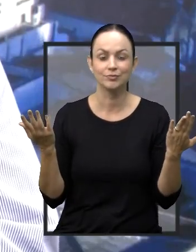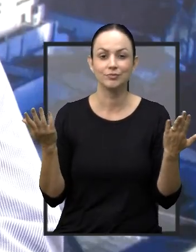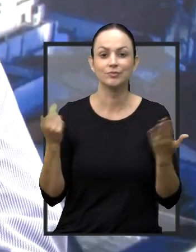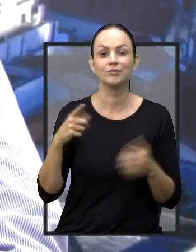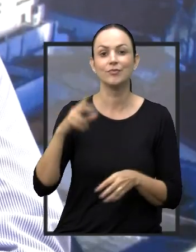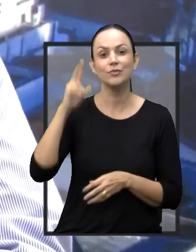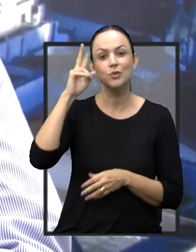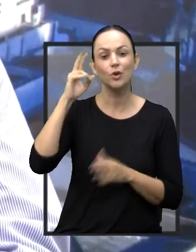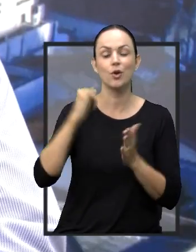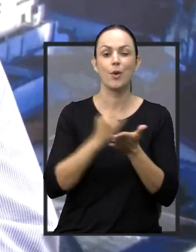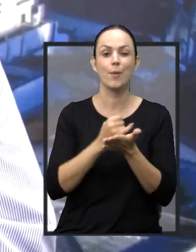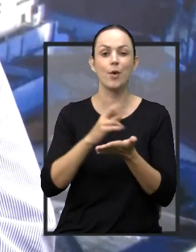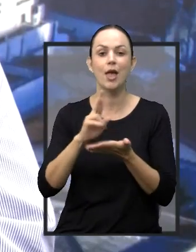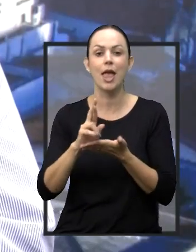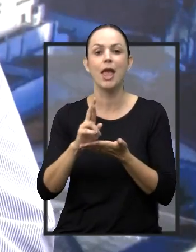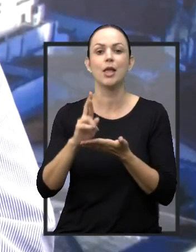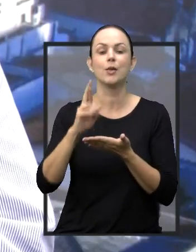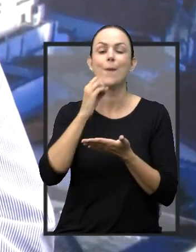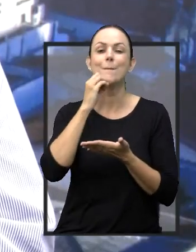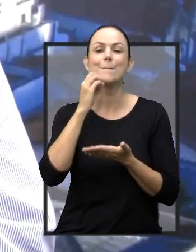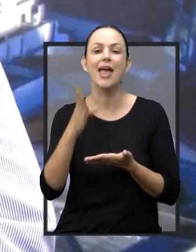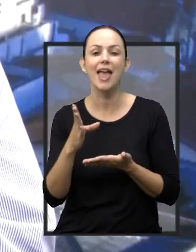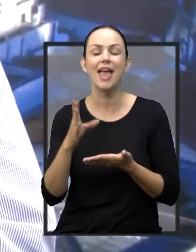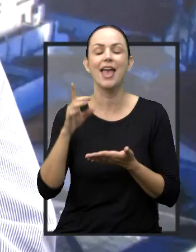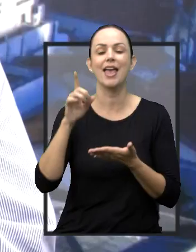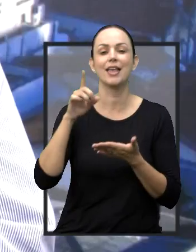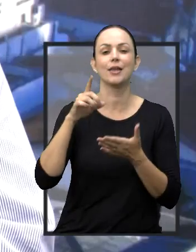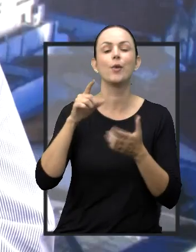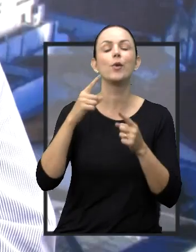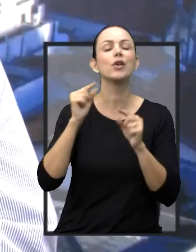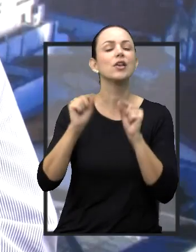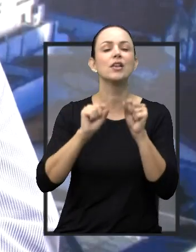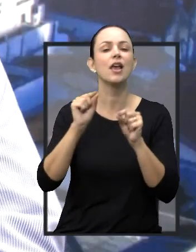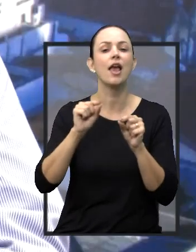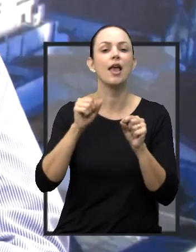do imposto de renda do bem, né? Onde as entidades